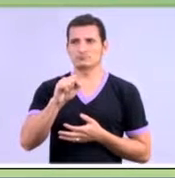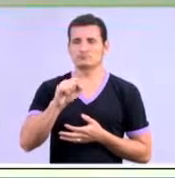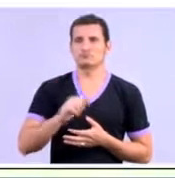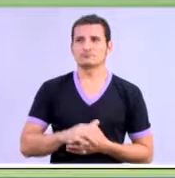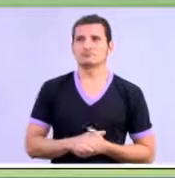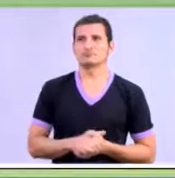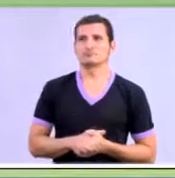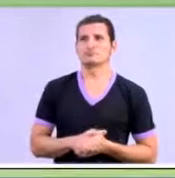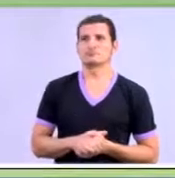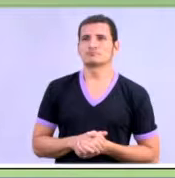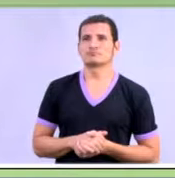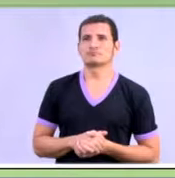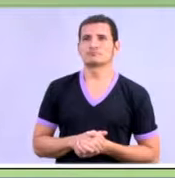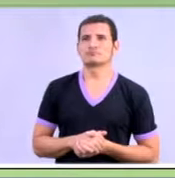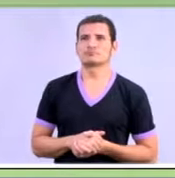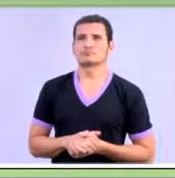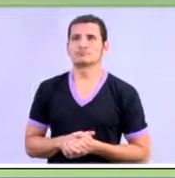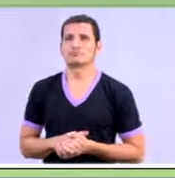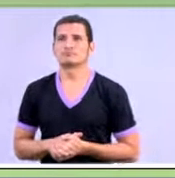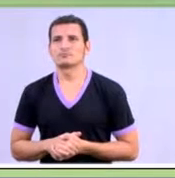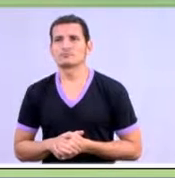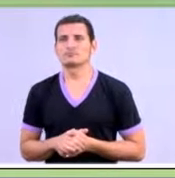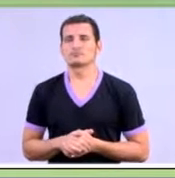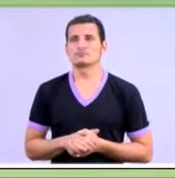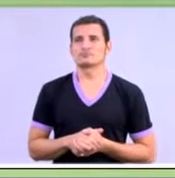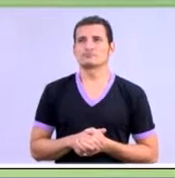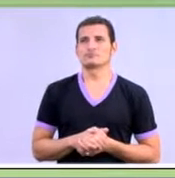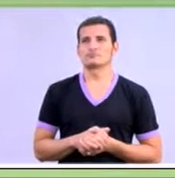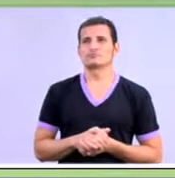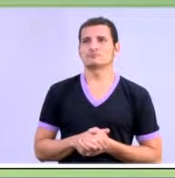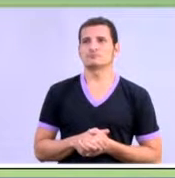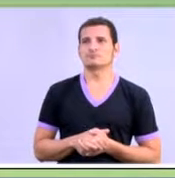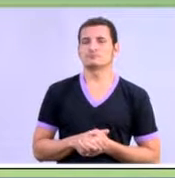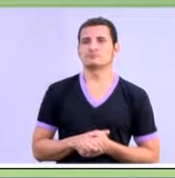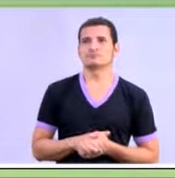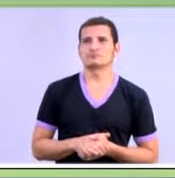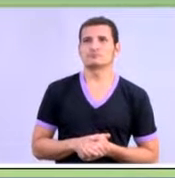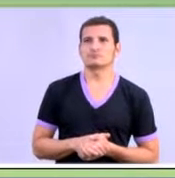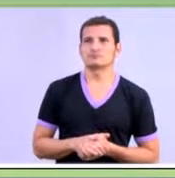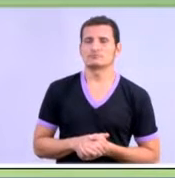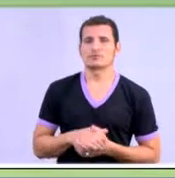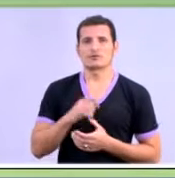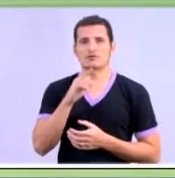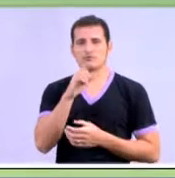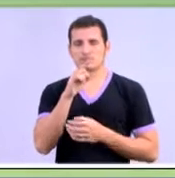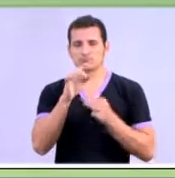Então, olha como é que eu poderia fazer aqui agora a nova